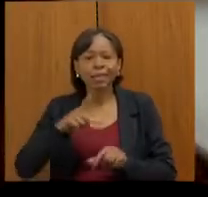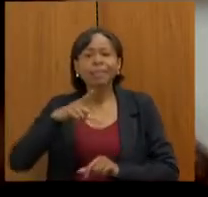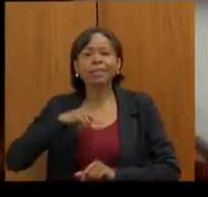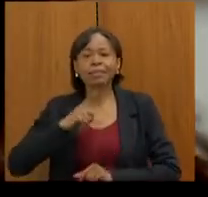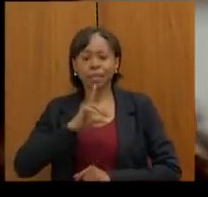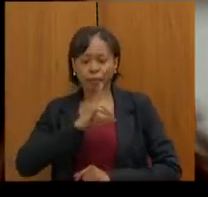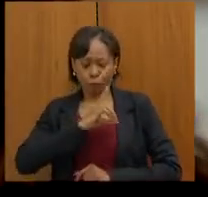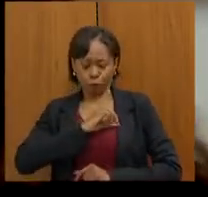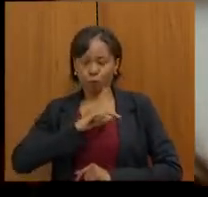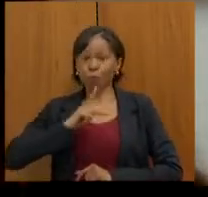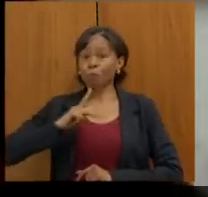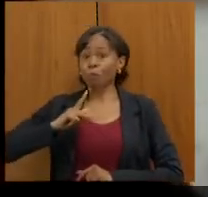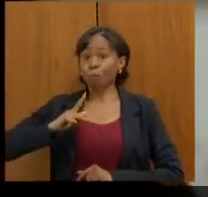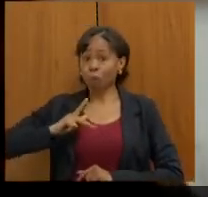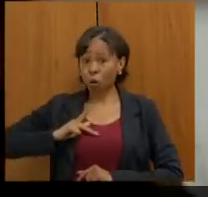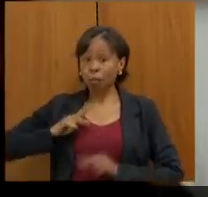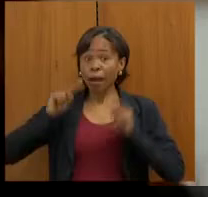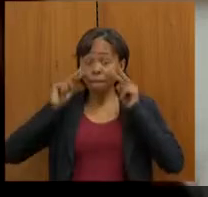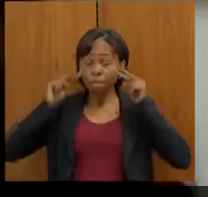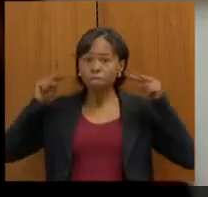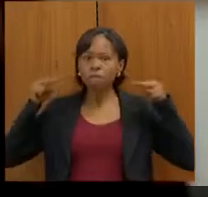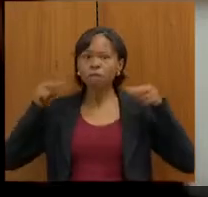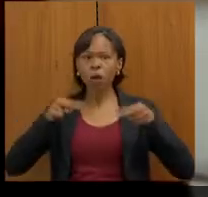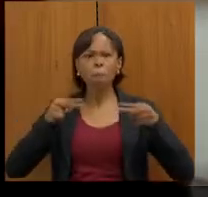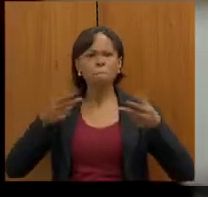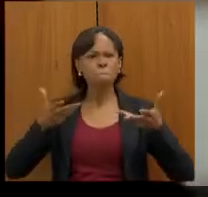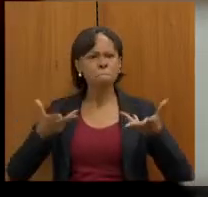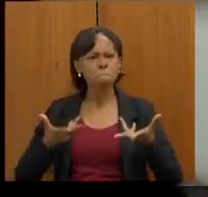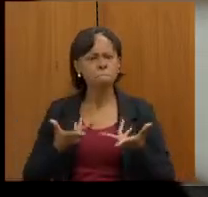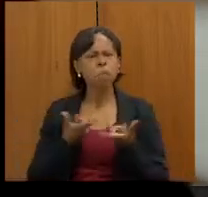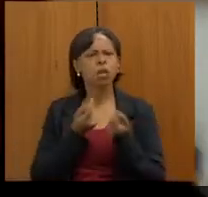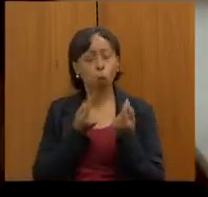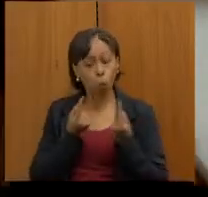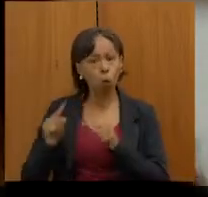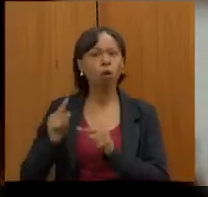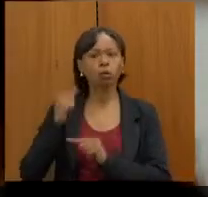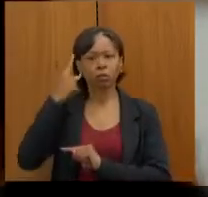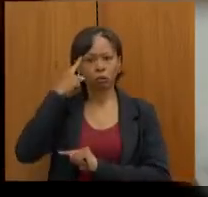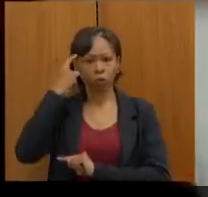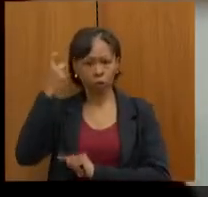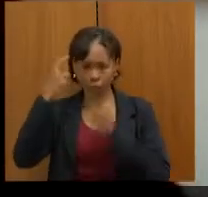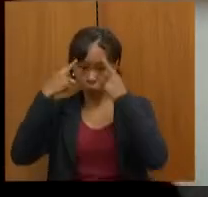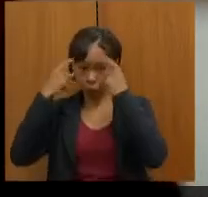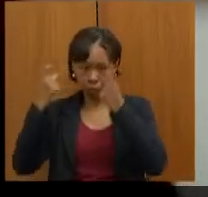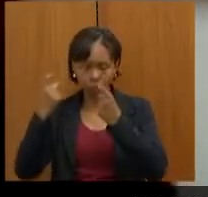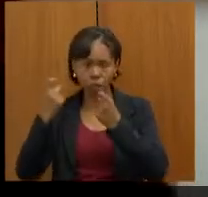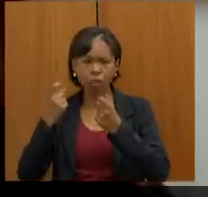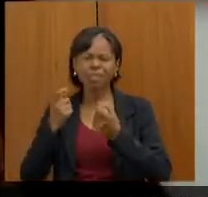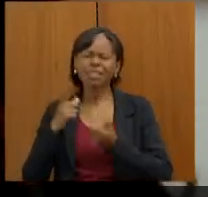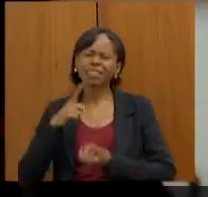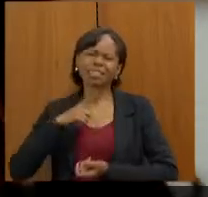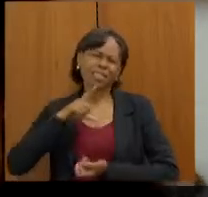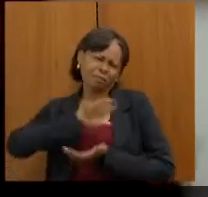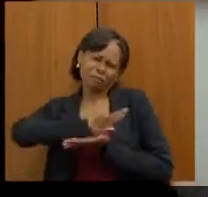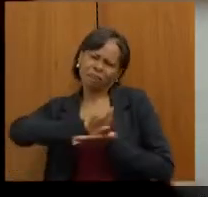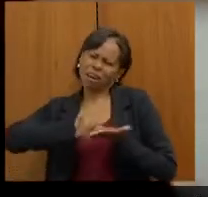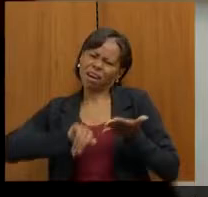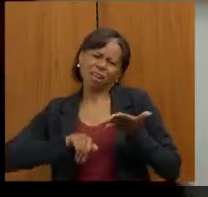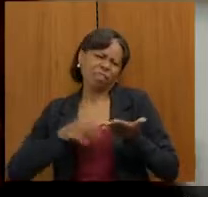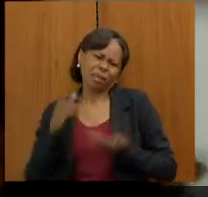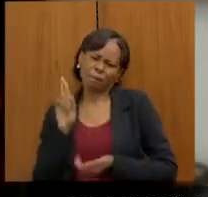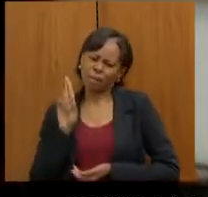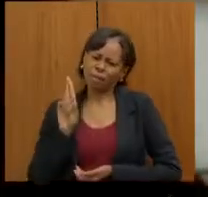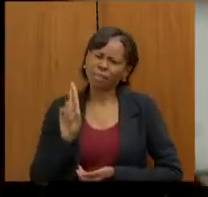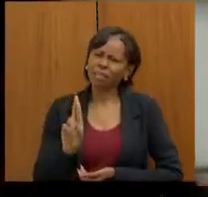muito qualificada do enfrentamento à violência nós temos os repreendeu representantes de todo o estado nós